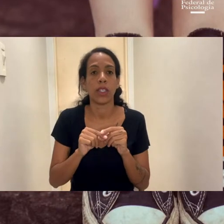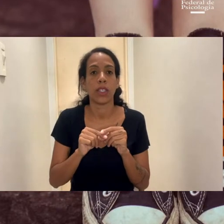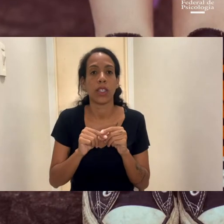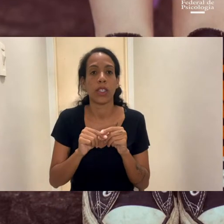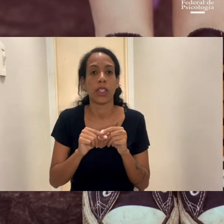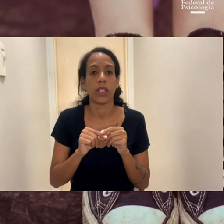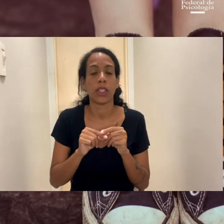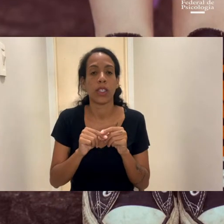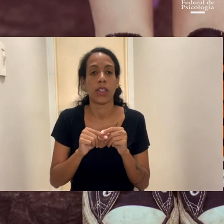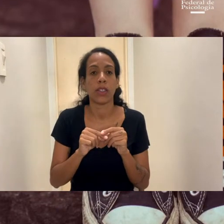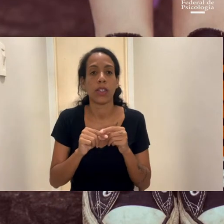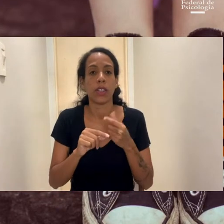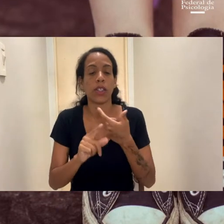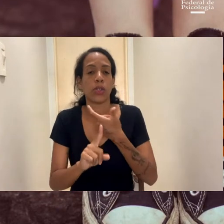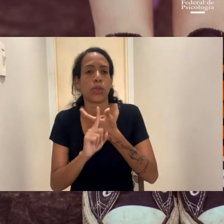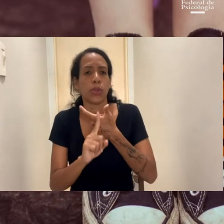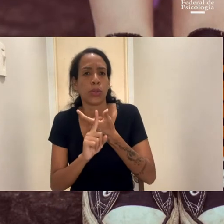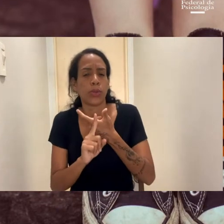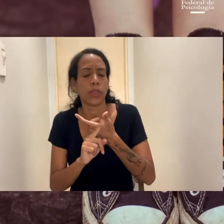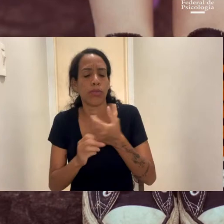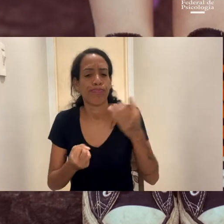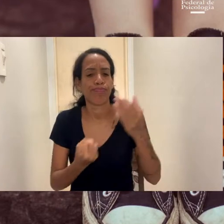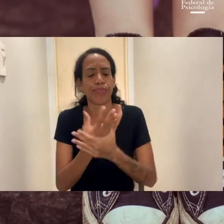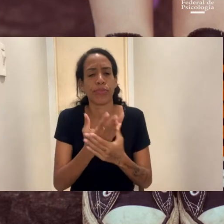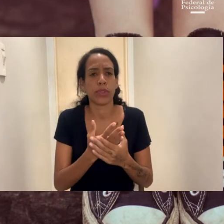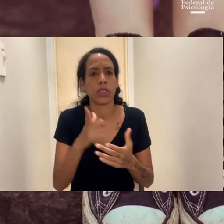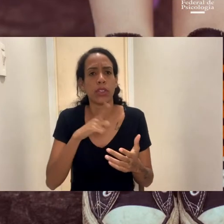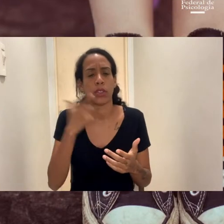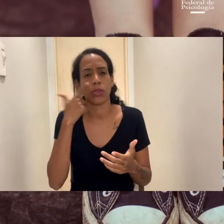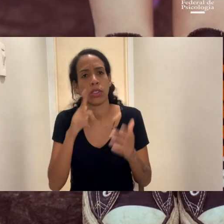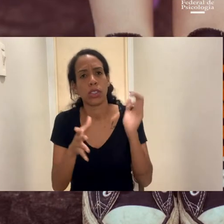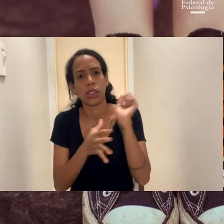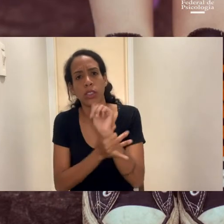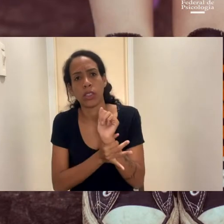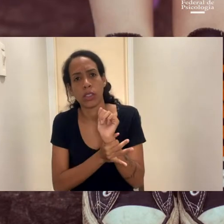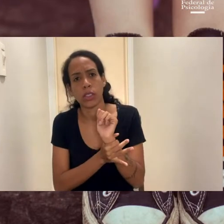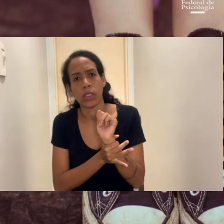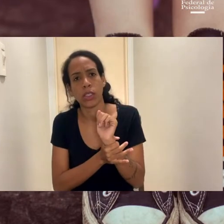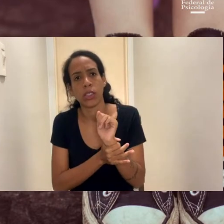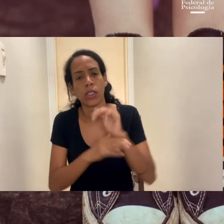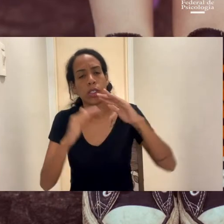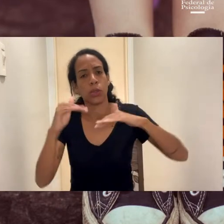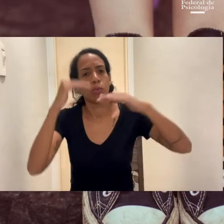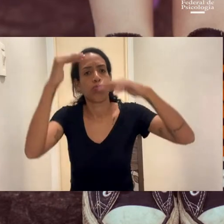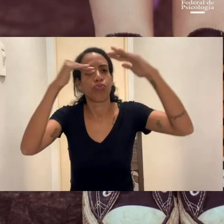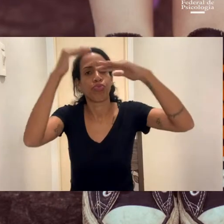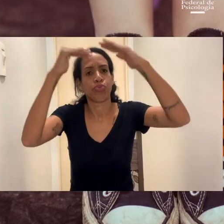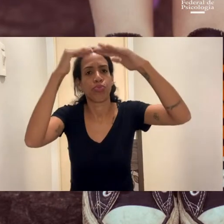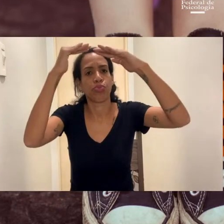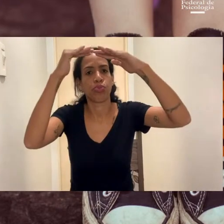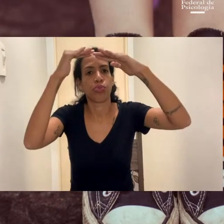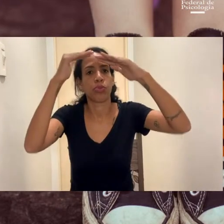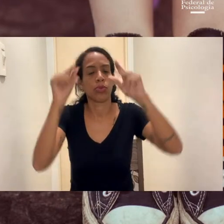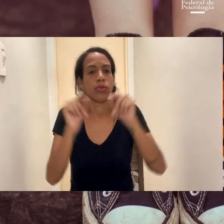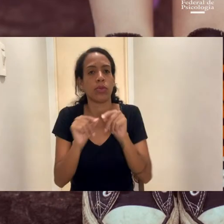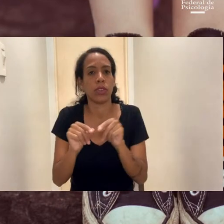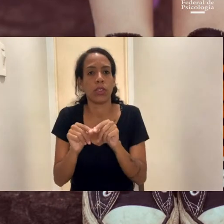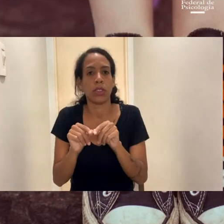publicada, ela traz mais garantias, né? E ela promove também uma